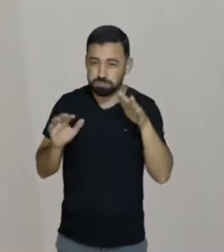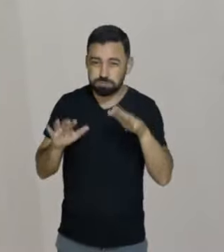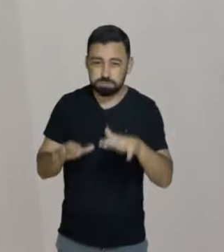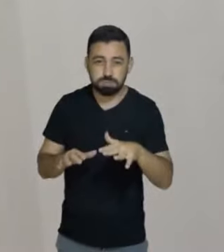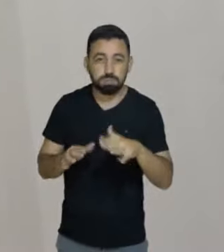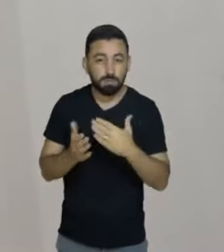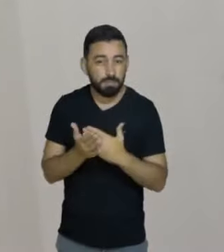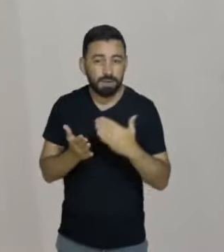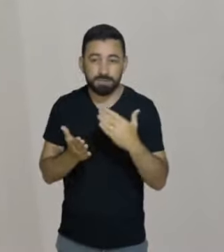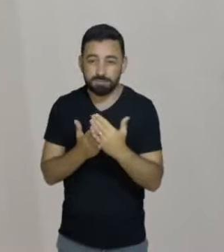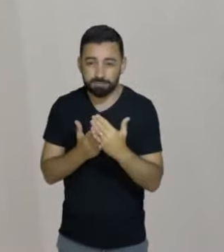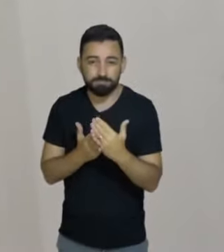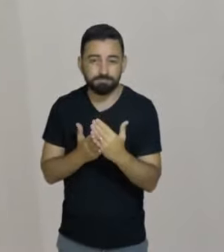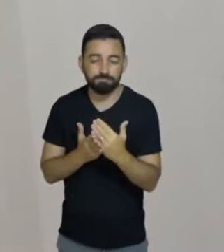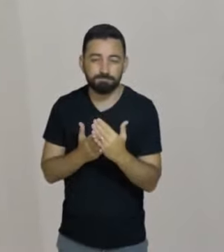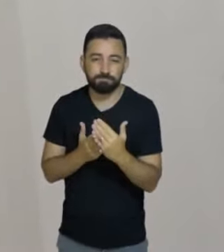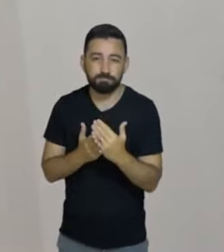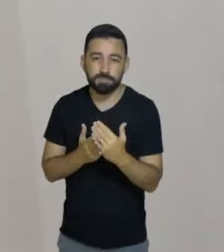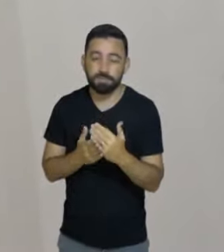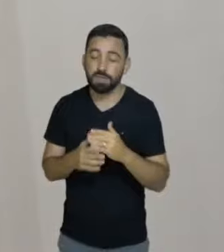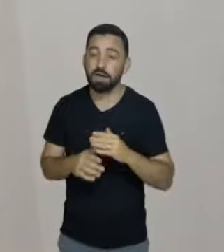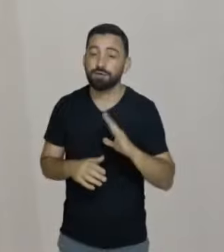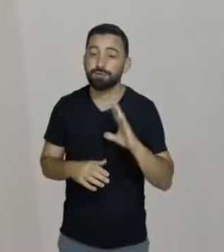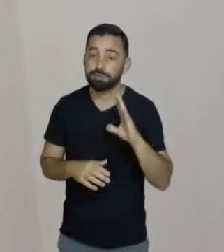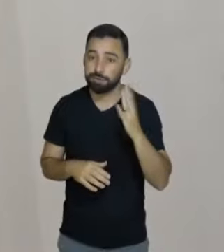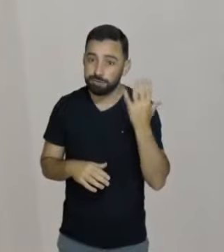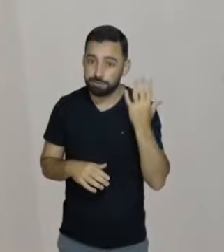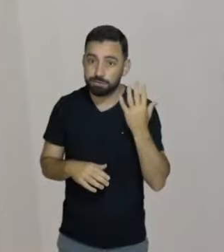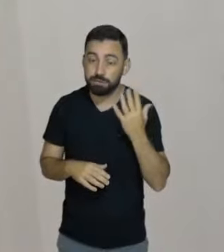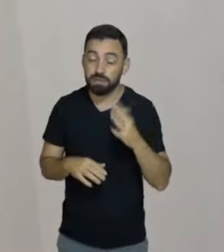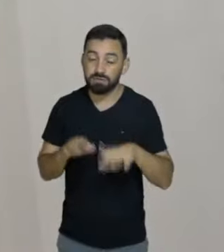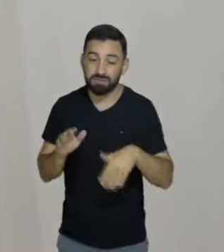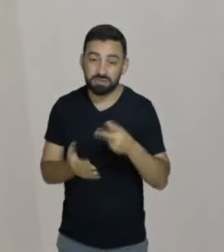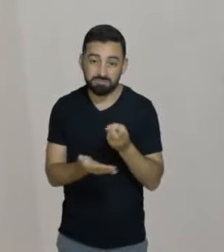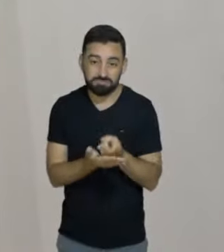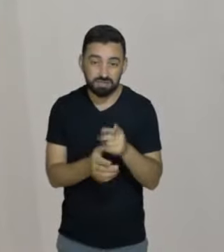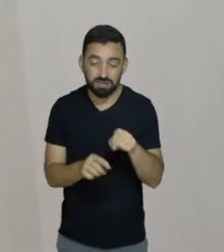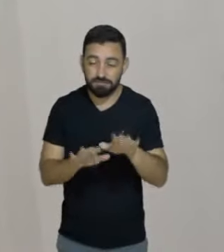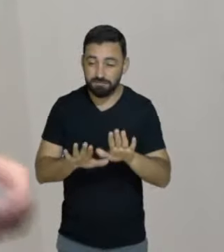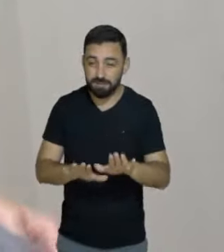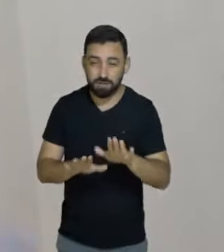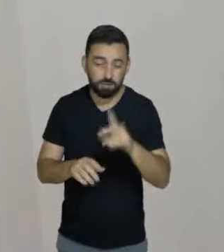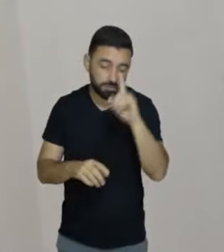de tempo, fazendo com que, por muito tempo, um paciente tenha que ficar lá no hospital.